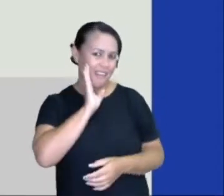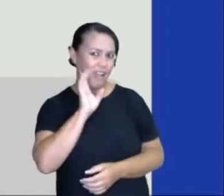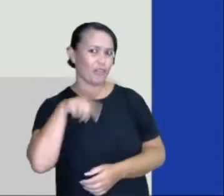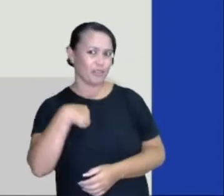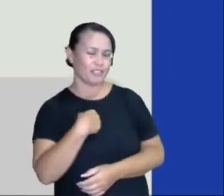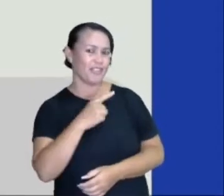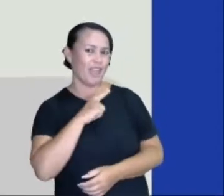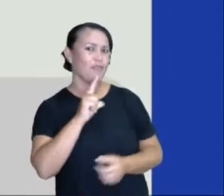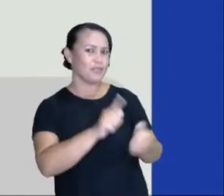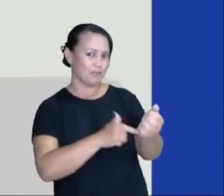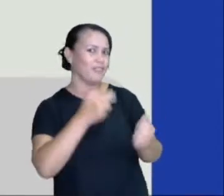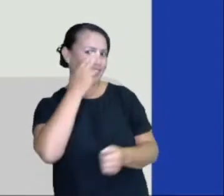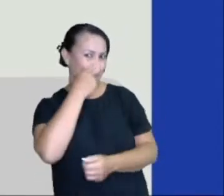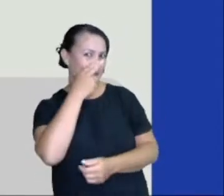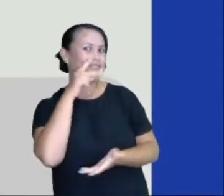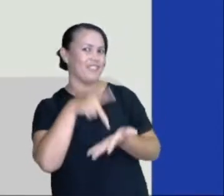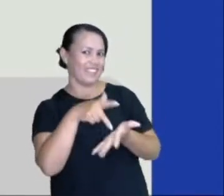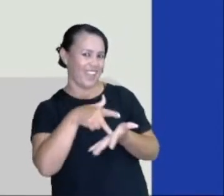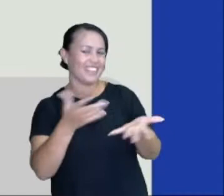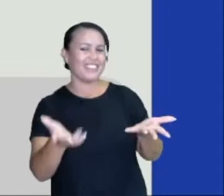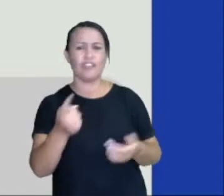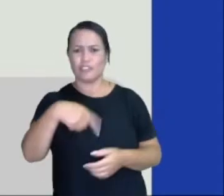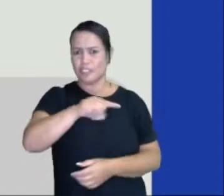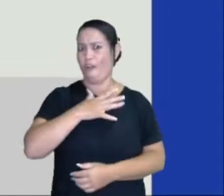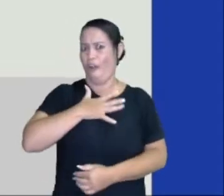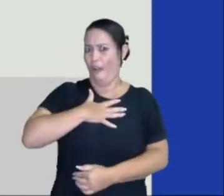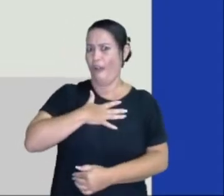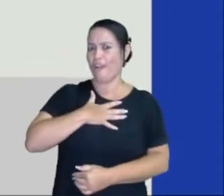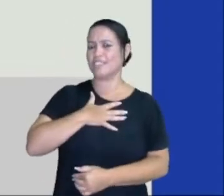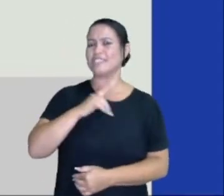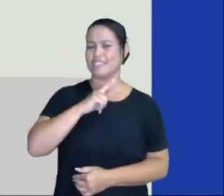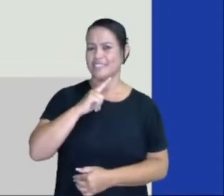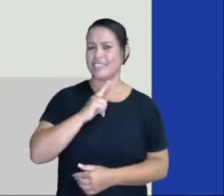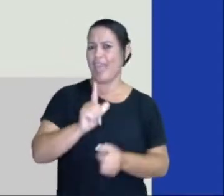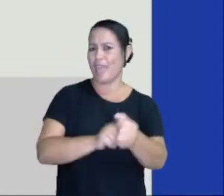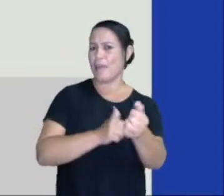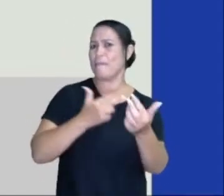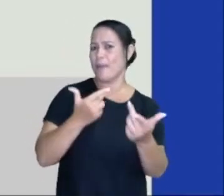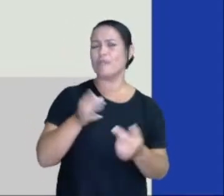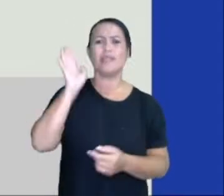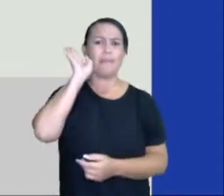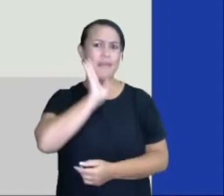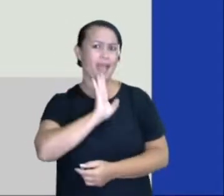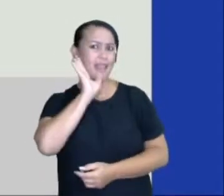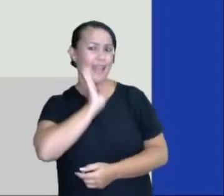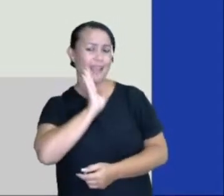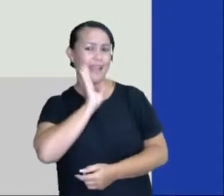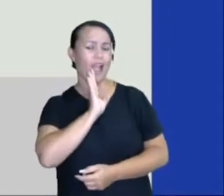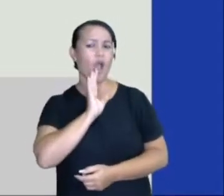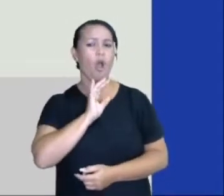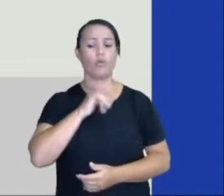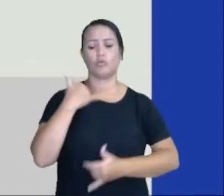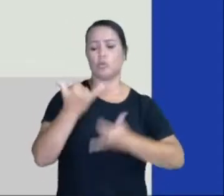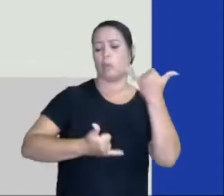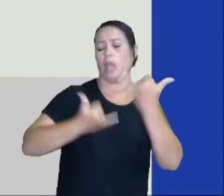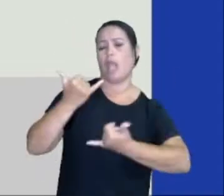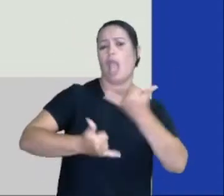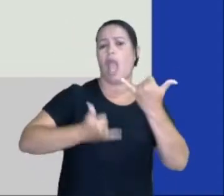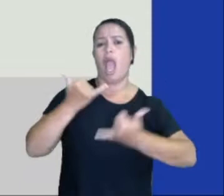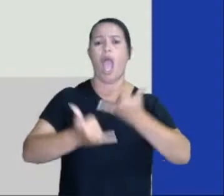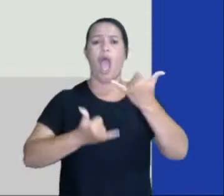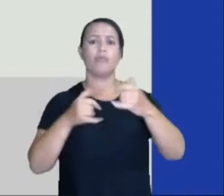ter irmão, não é mesmo? Quem gosta de ter irmãos? É muito legal. A gente brinca, a